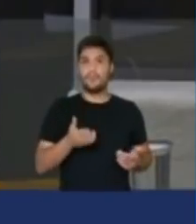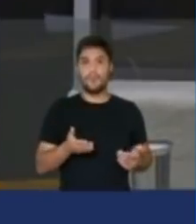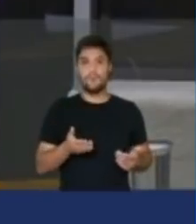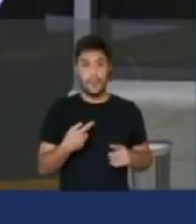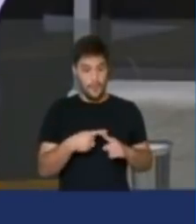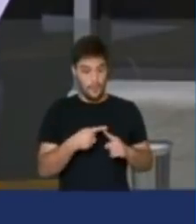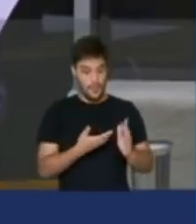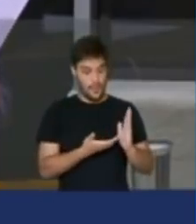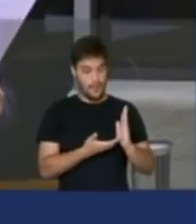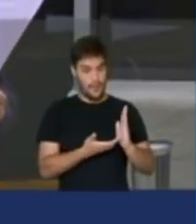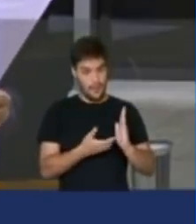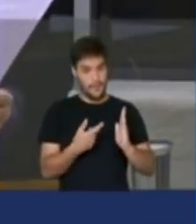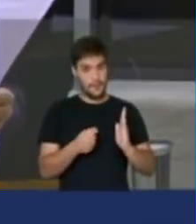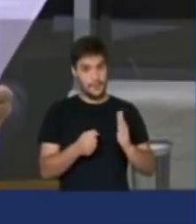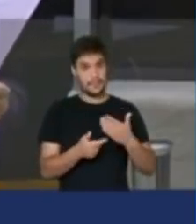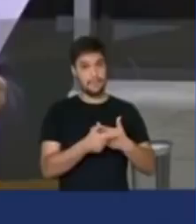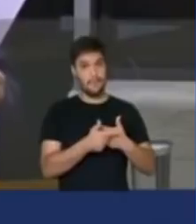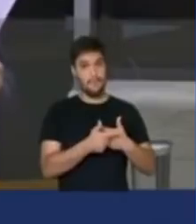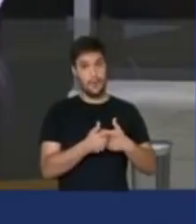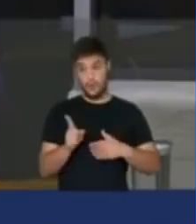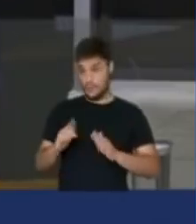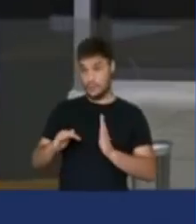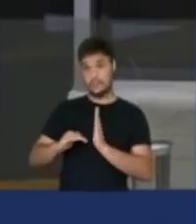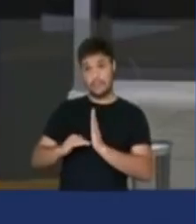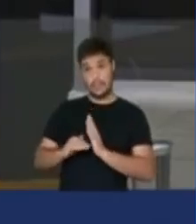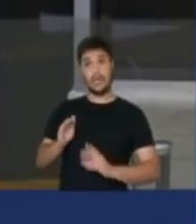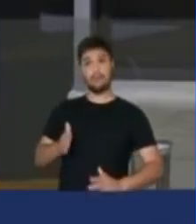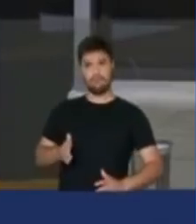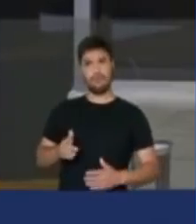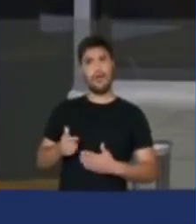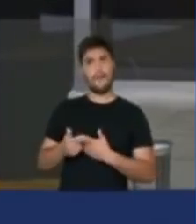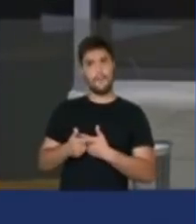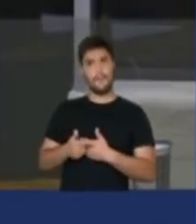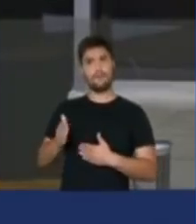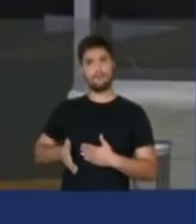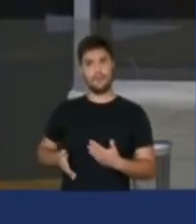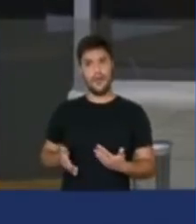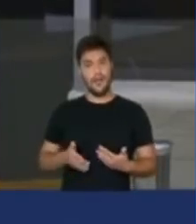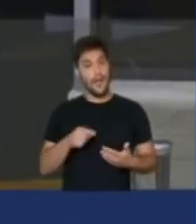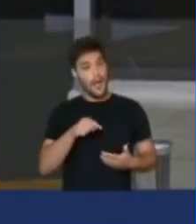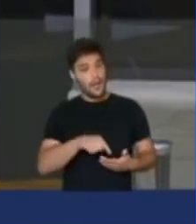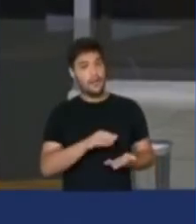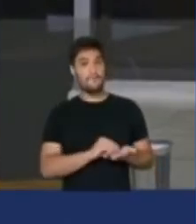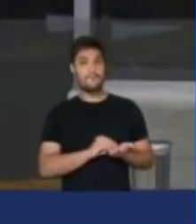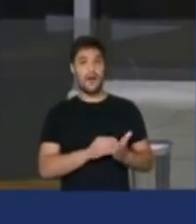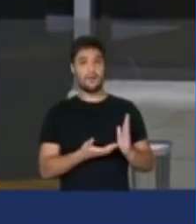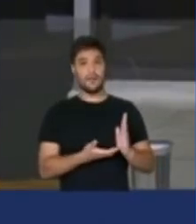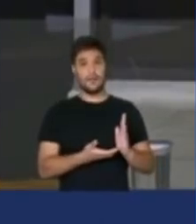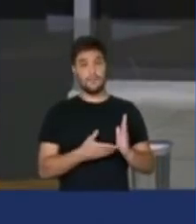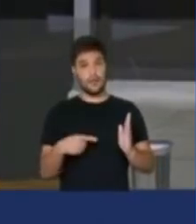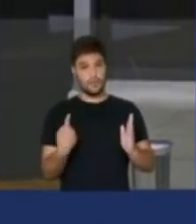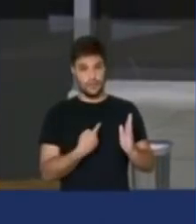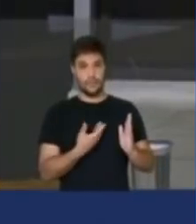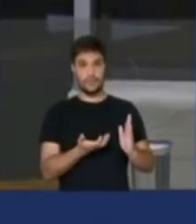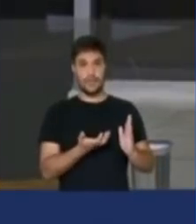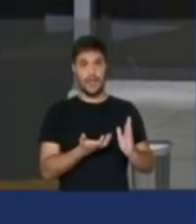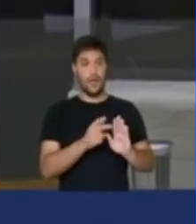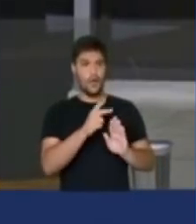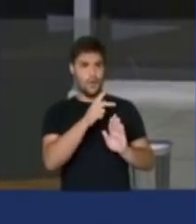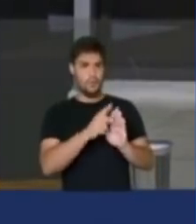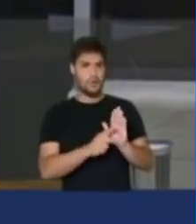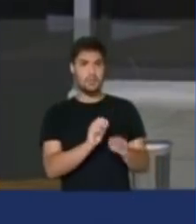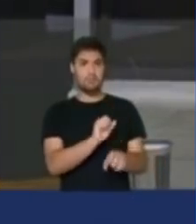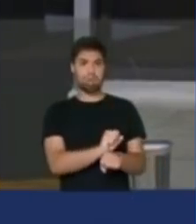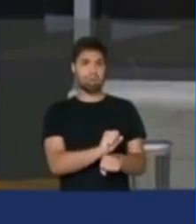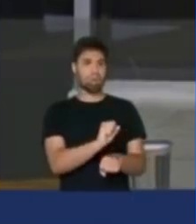Câmara tem que fazer seu papel, o Senado já fez o papel dele. E é isso que nós queremos. O projeto não pode ficar esperando,